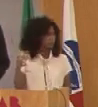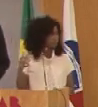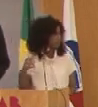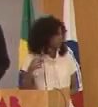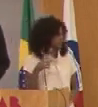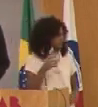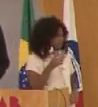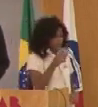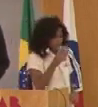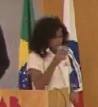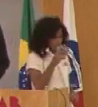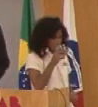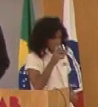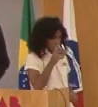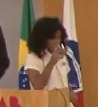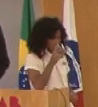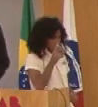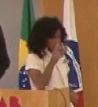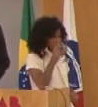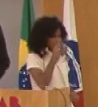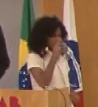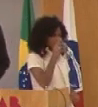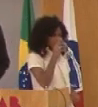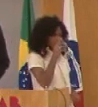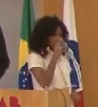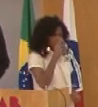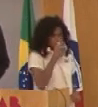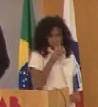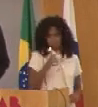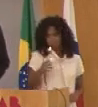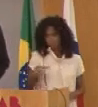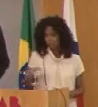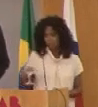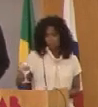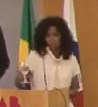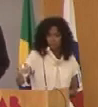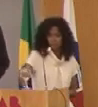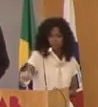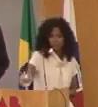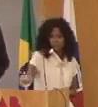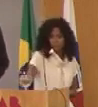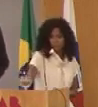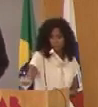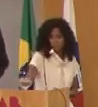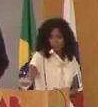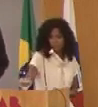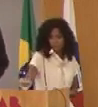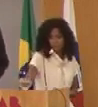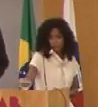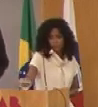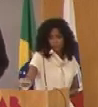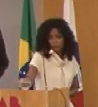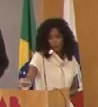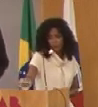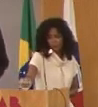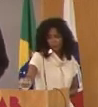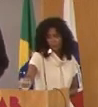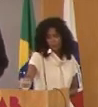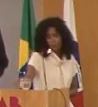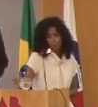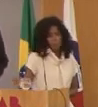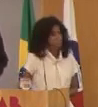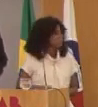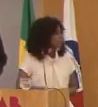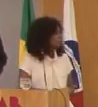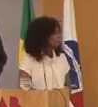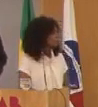Os tipos de violência: assassinatos, prisões, detenções, atentados,